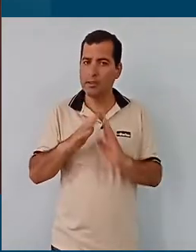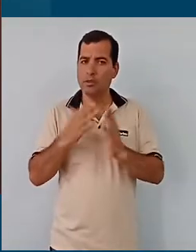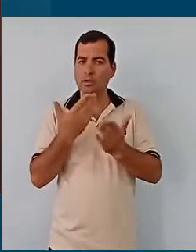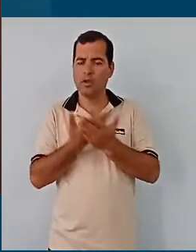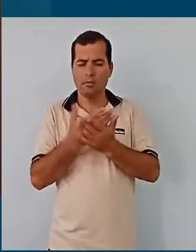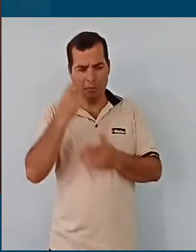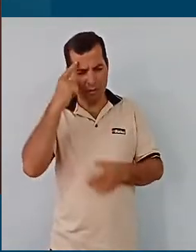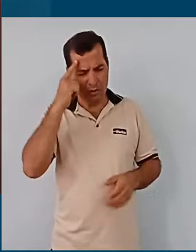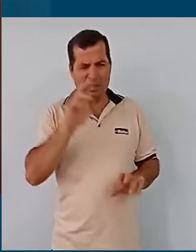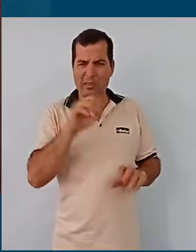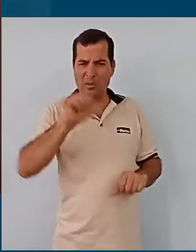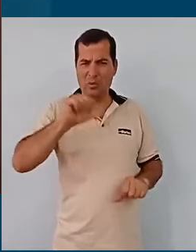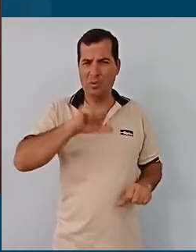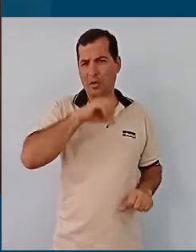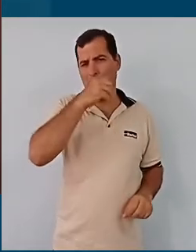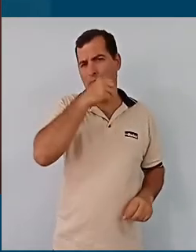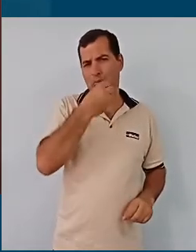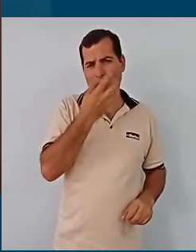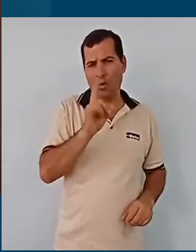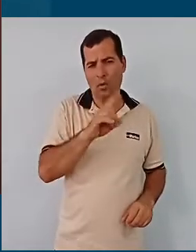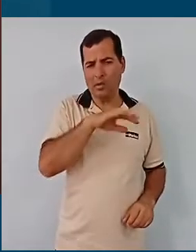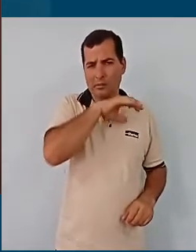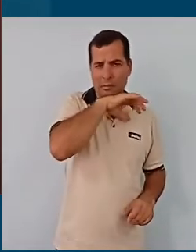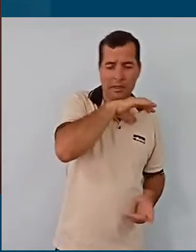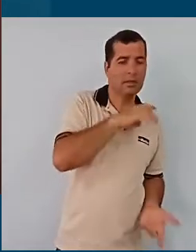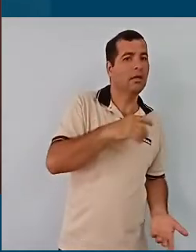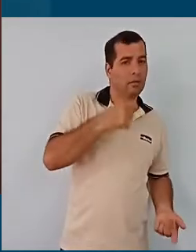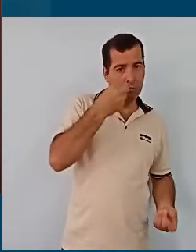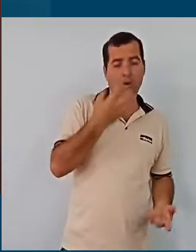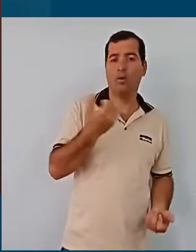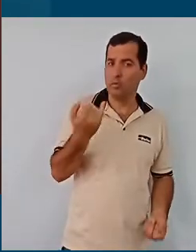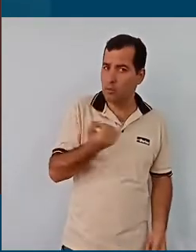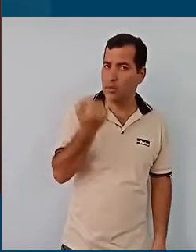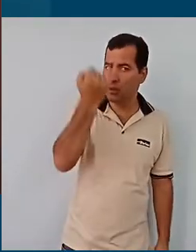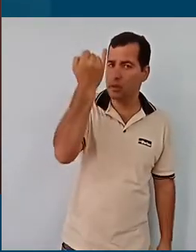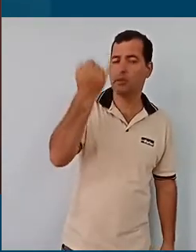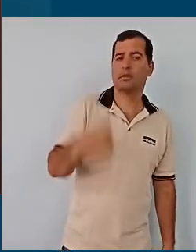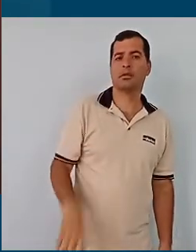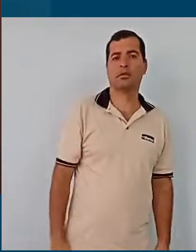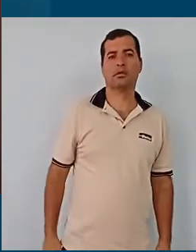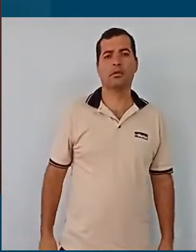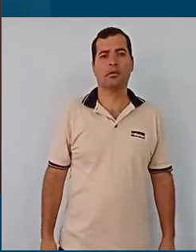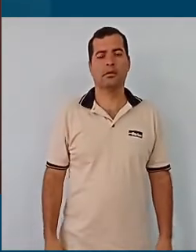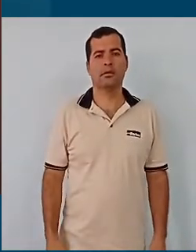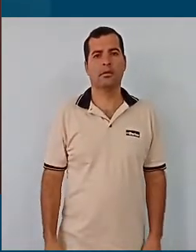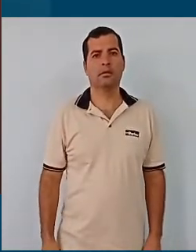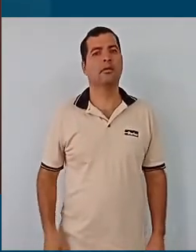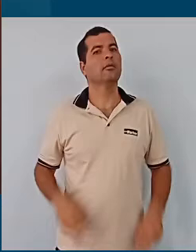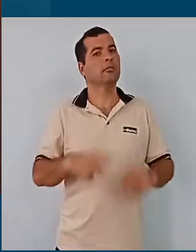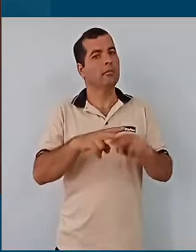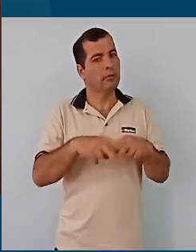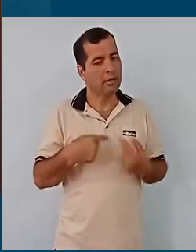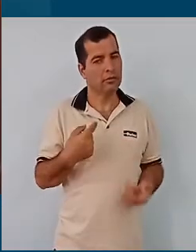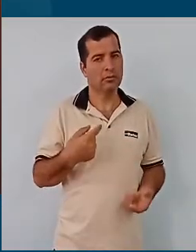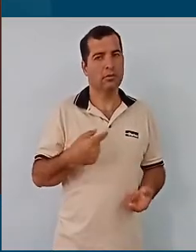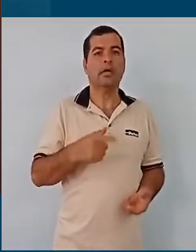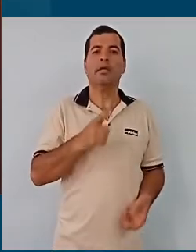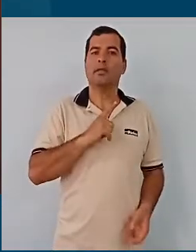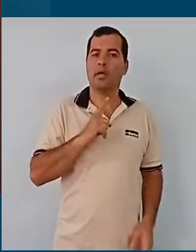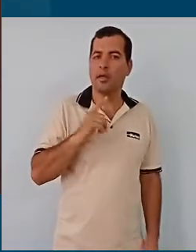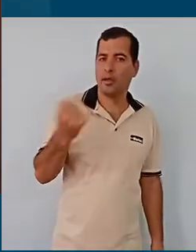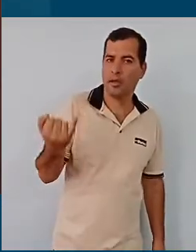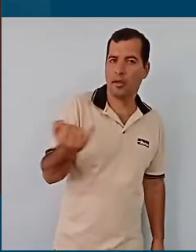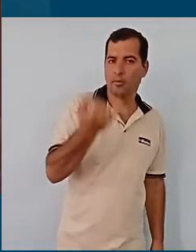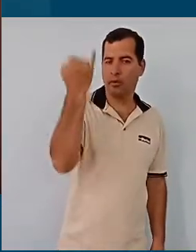Ele fomenta as trocas, né? Então, as concepções são fundamentais, e nós